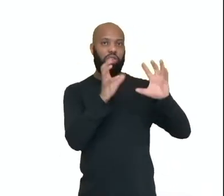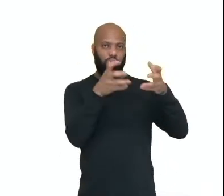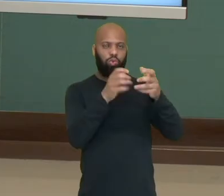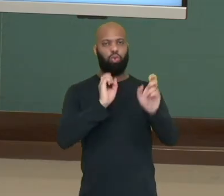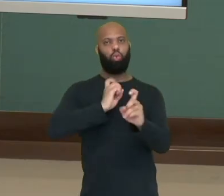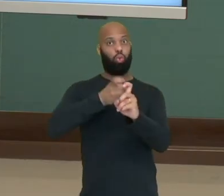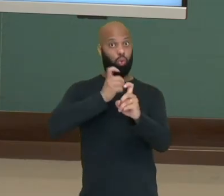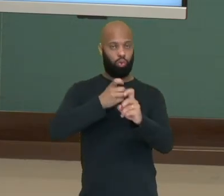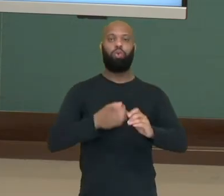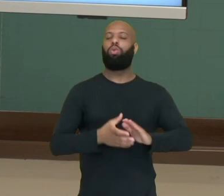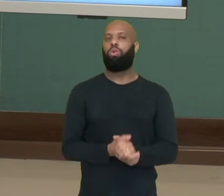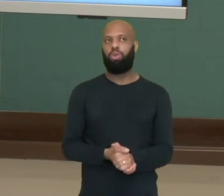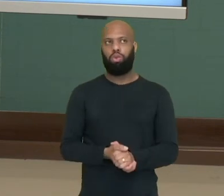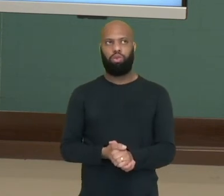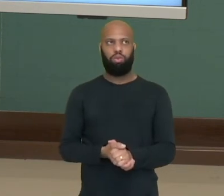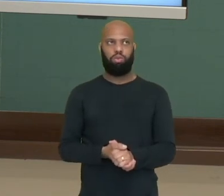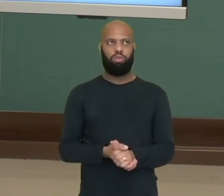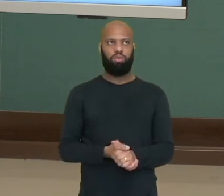sólidos.